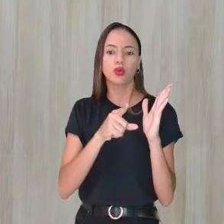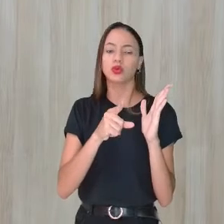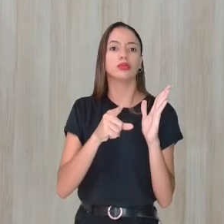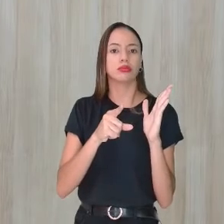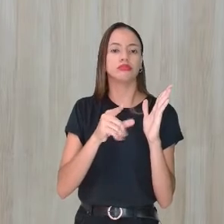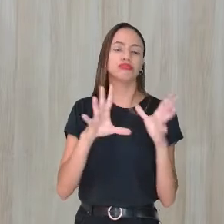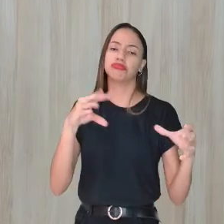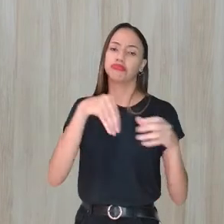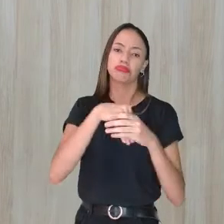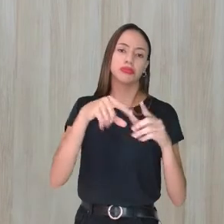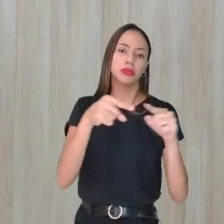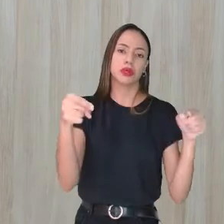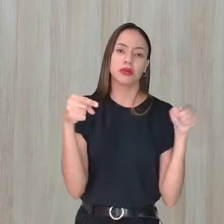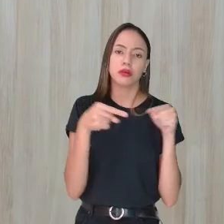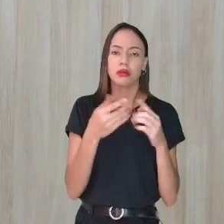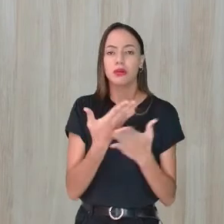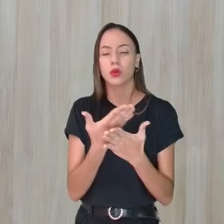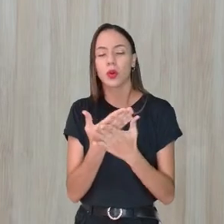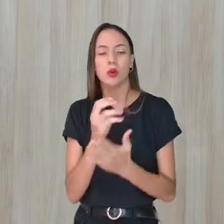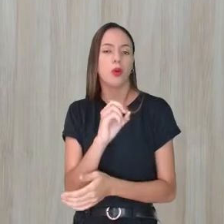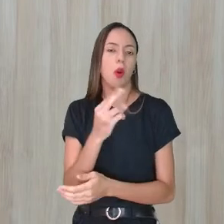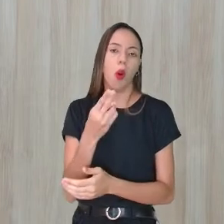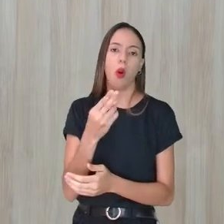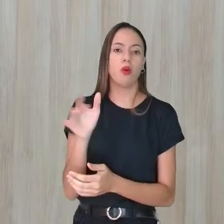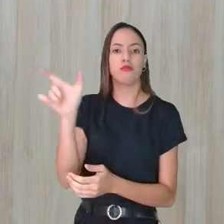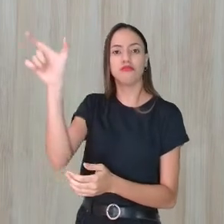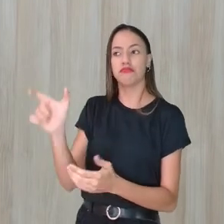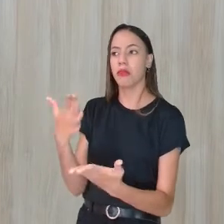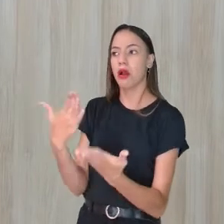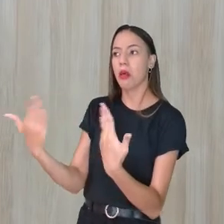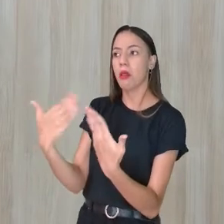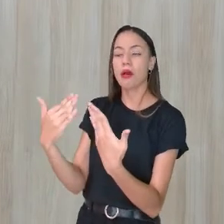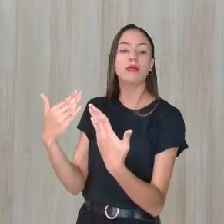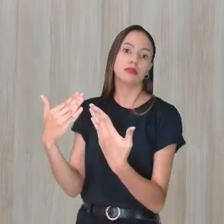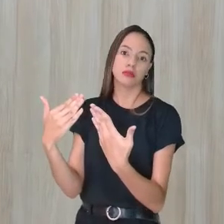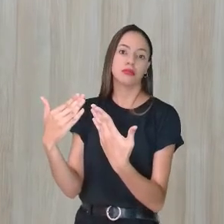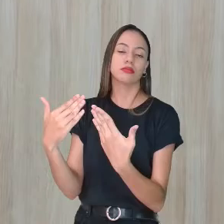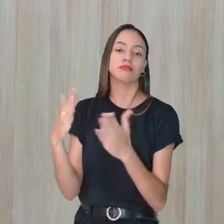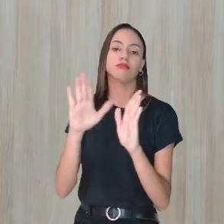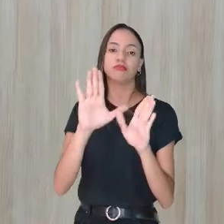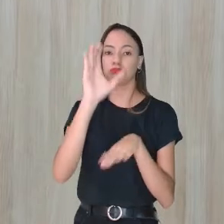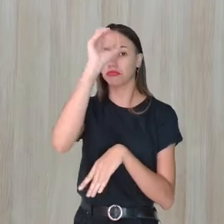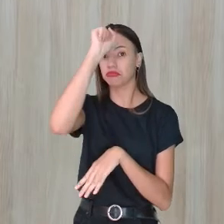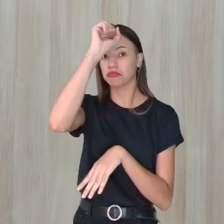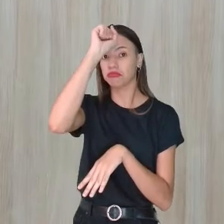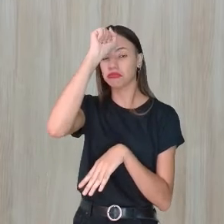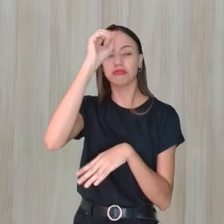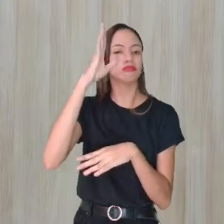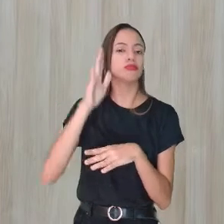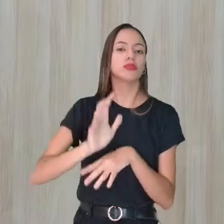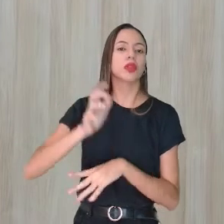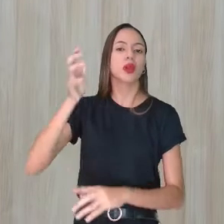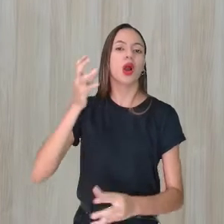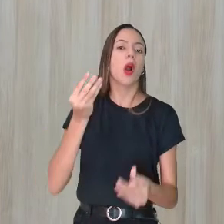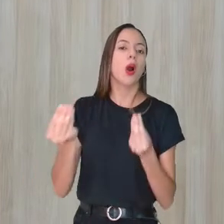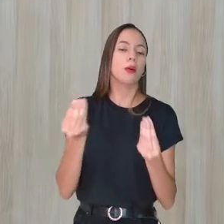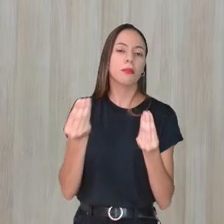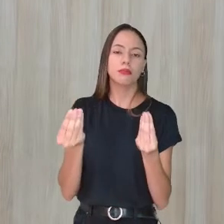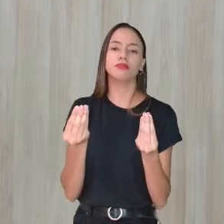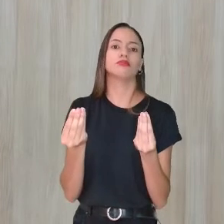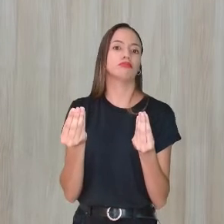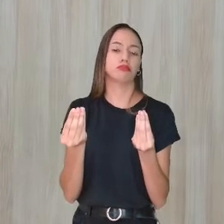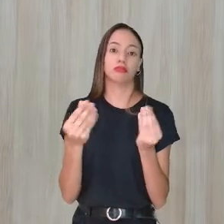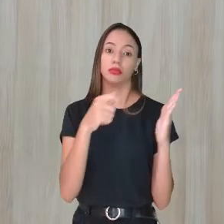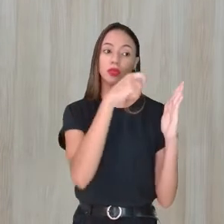de aula, conversando com alguém. Então, esse aprendizado, ele acontece de